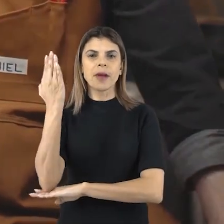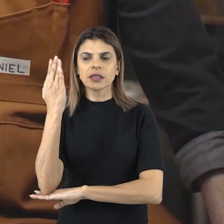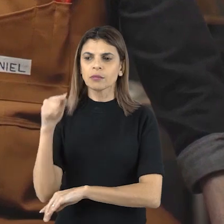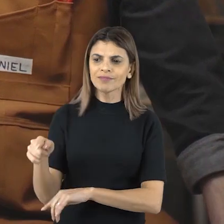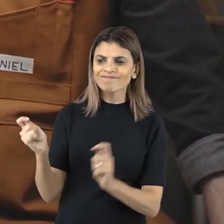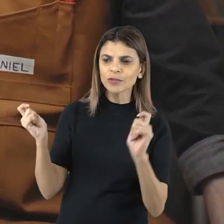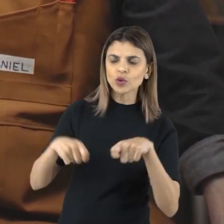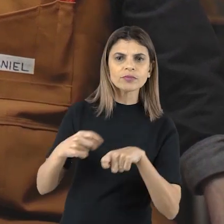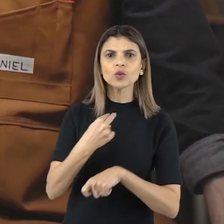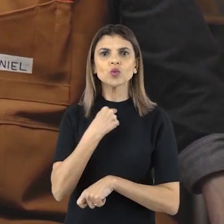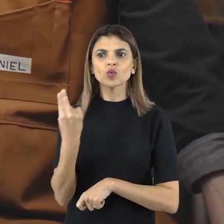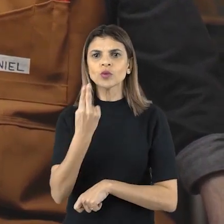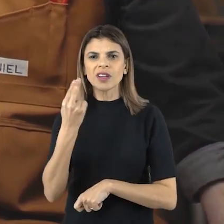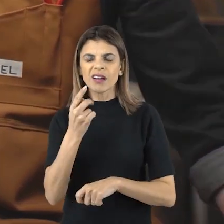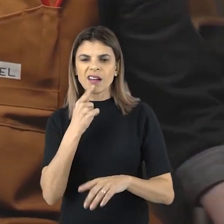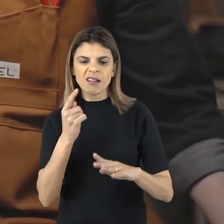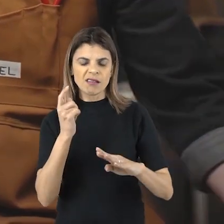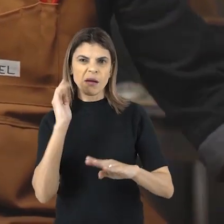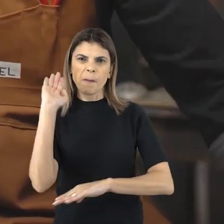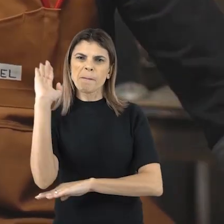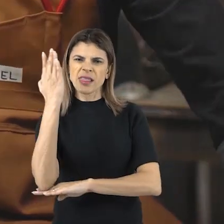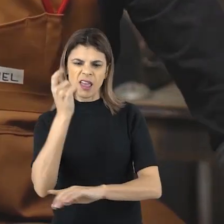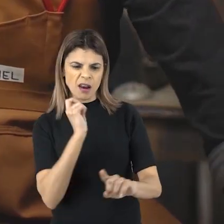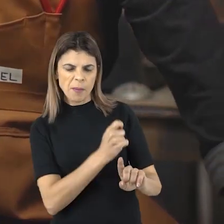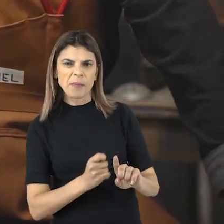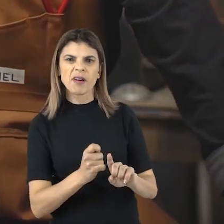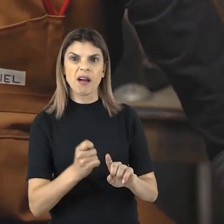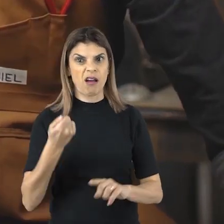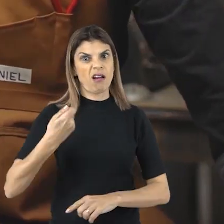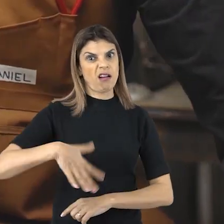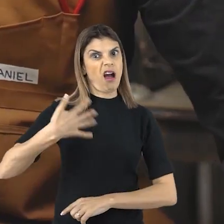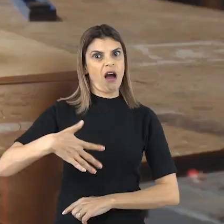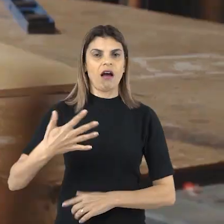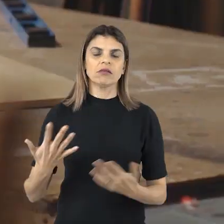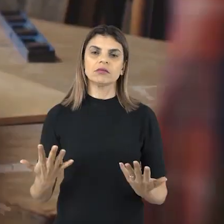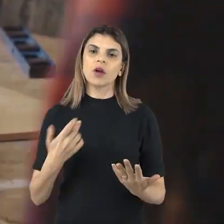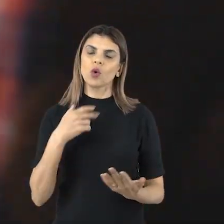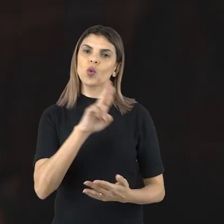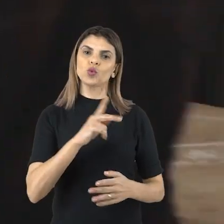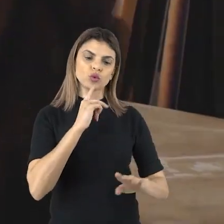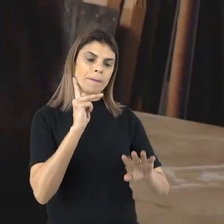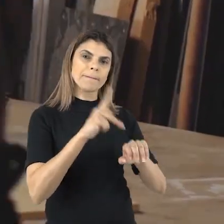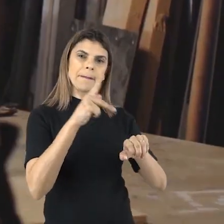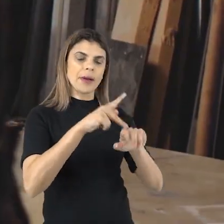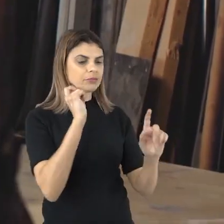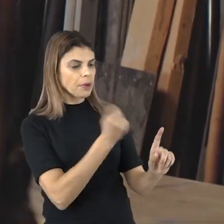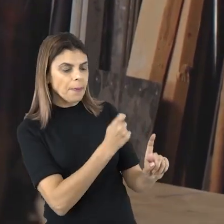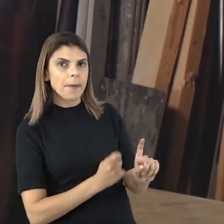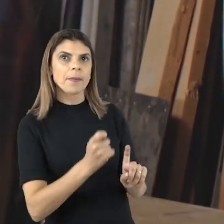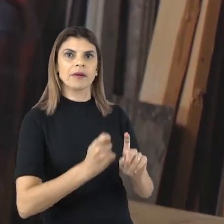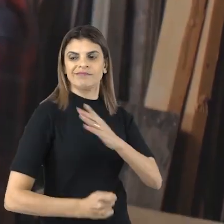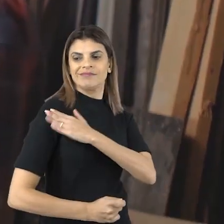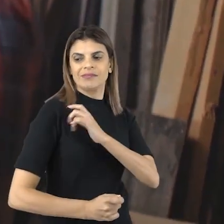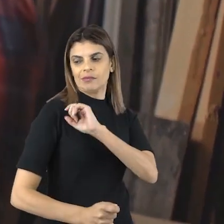trabalhar, infelizmente não tinha o suficiente. Então nós... É uma madeira muito cara. Não foi prático. É. Eu uso o martelo porque ele tem um